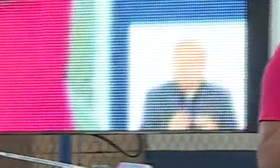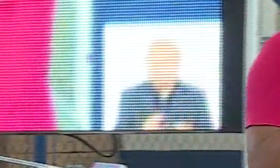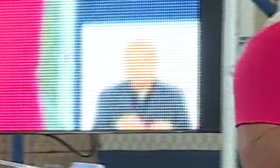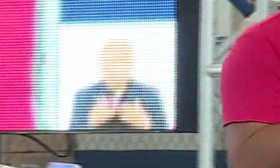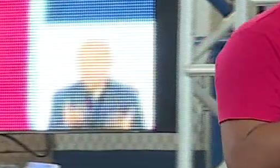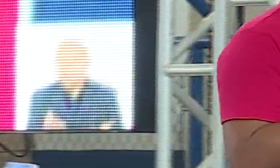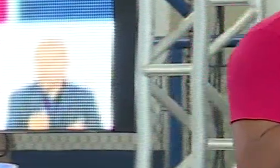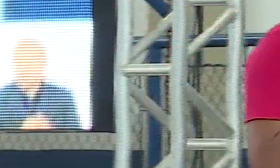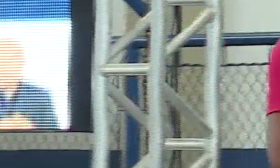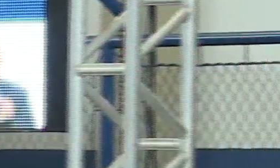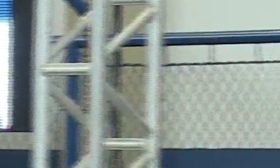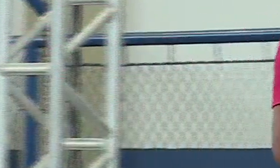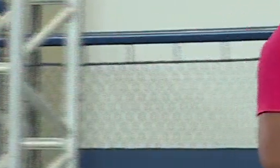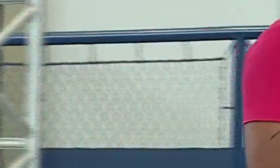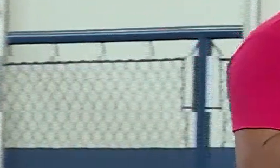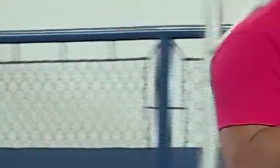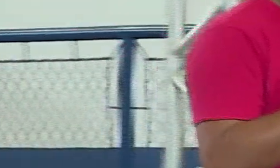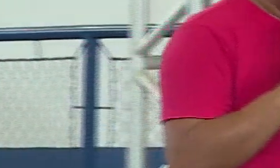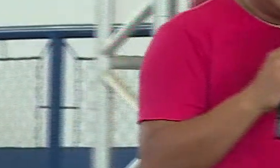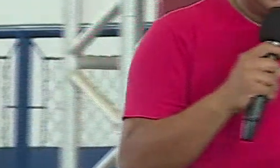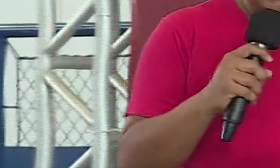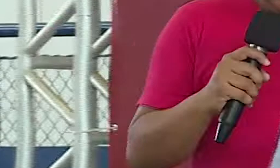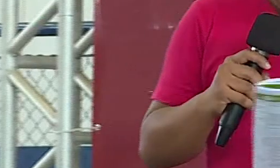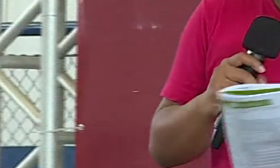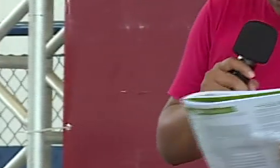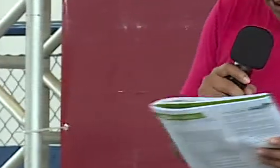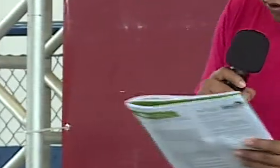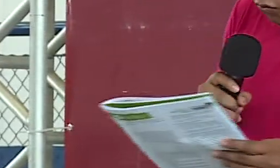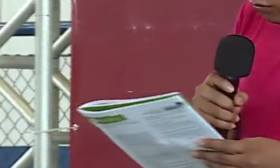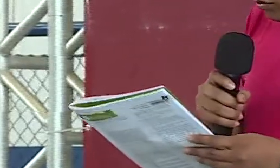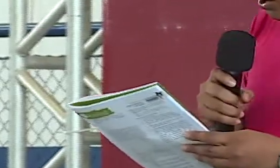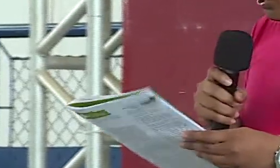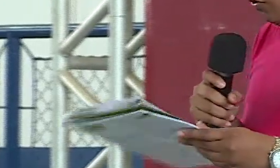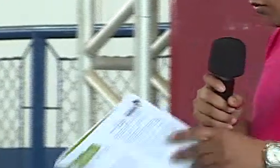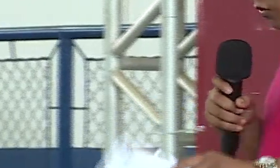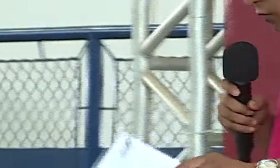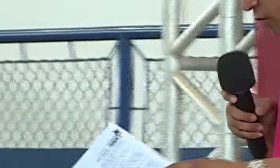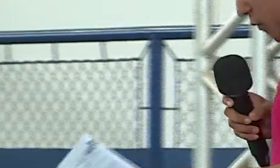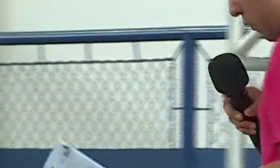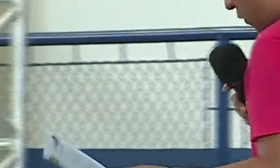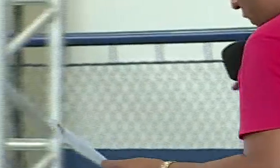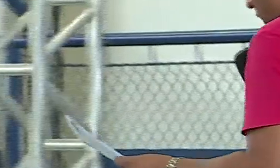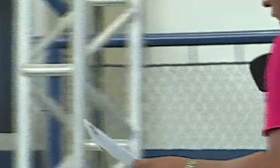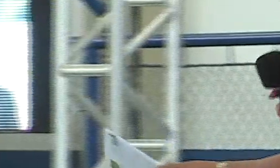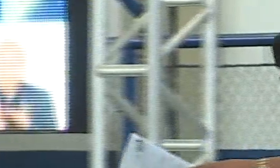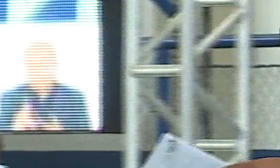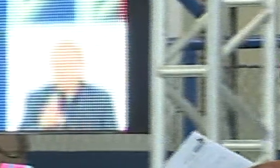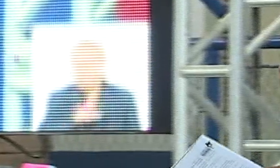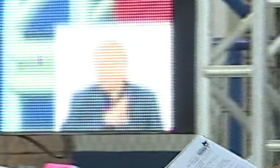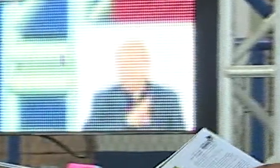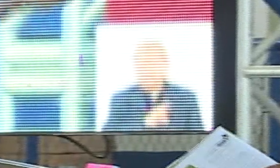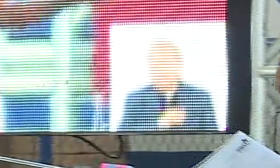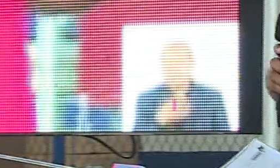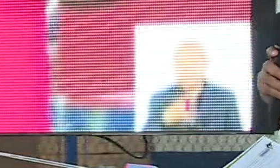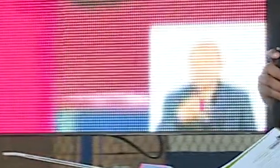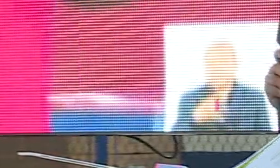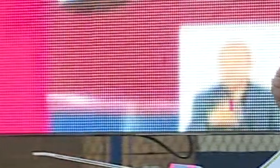correta da quarta questão, letra D de dedo de Deus. Alguma